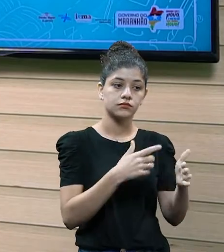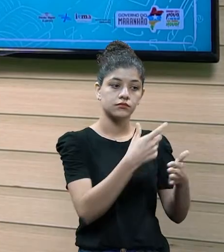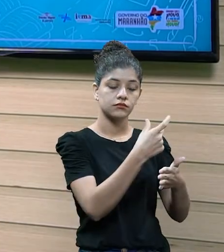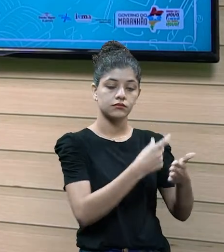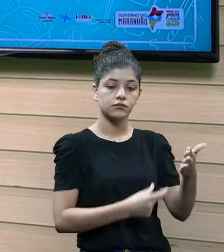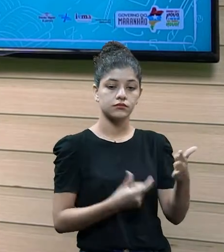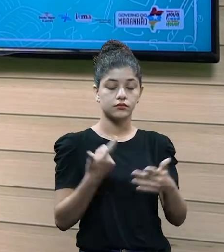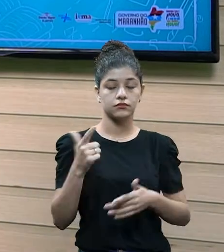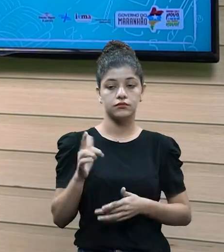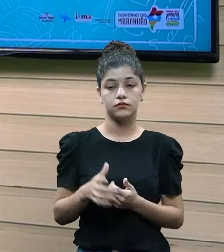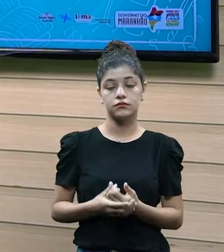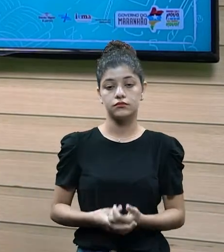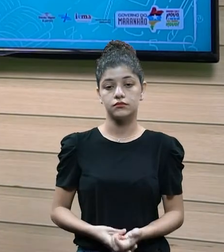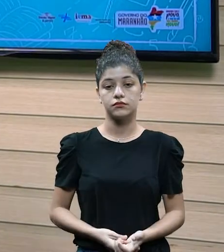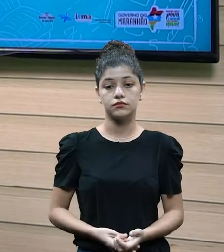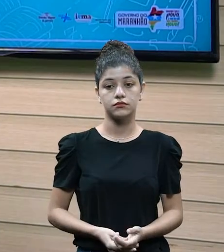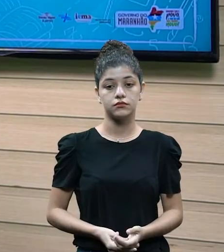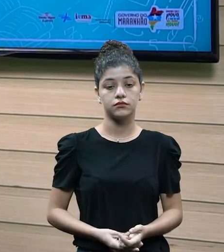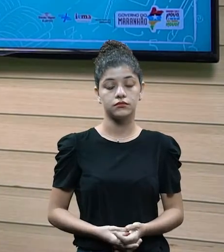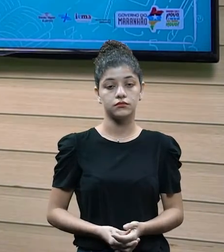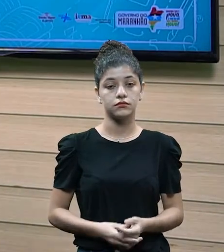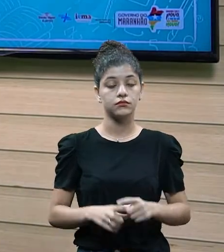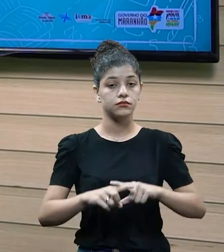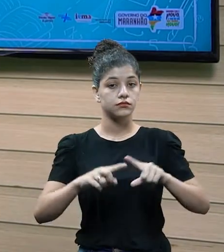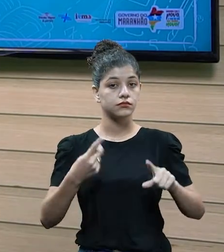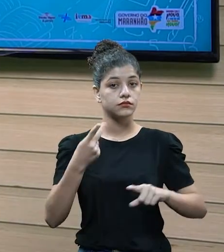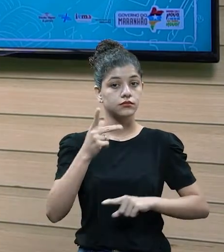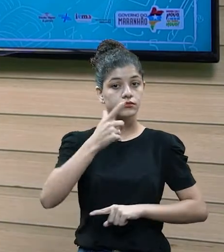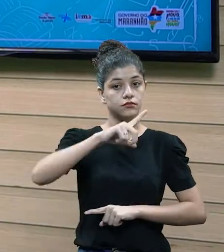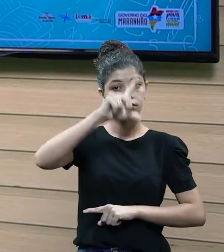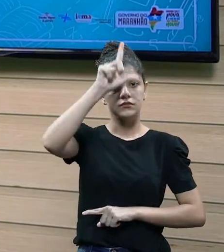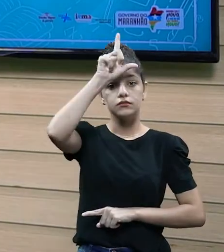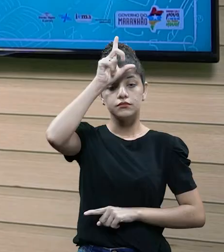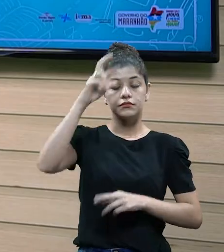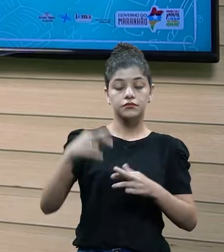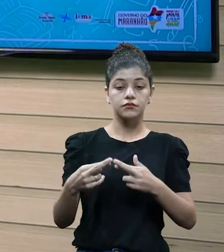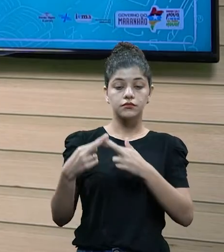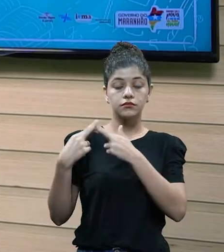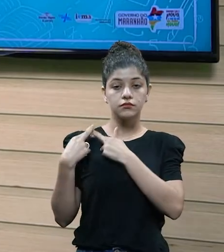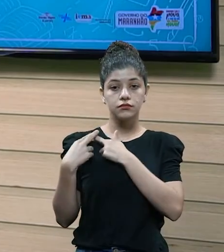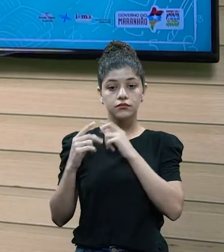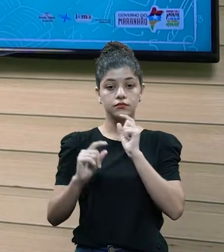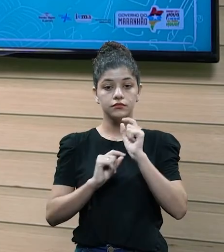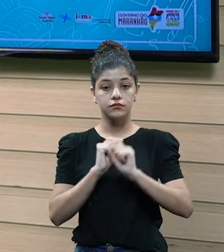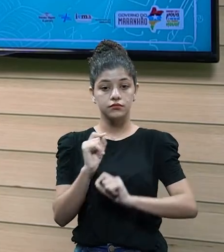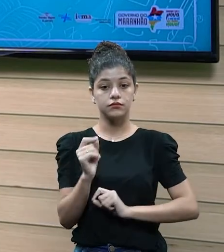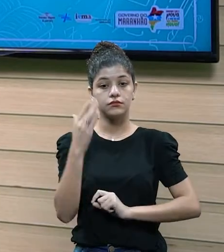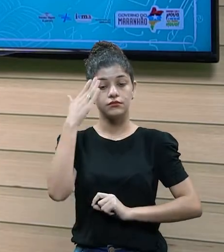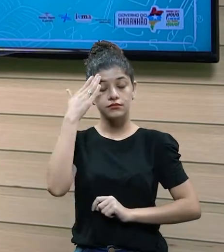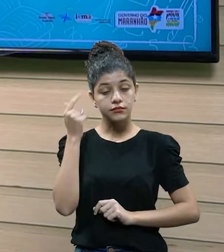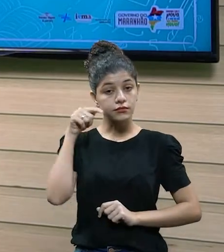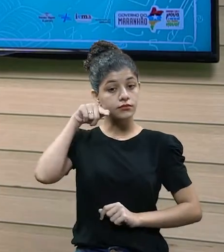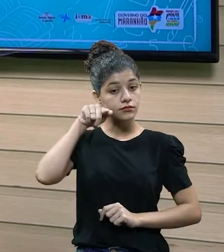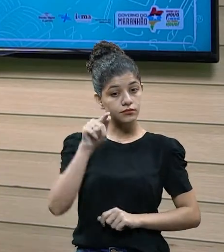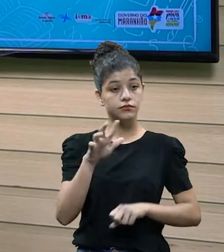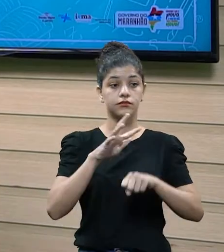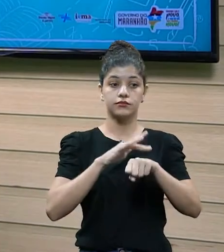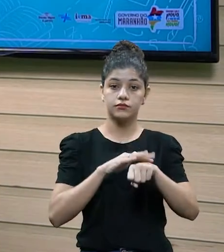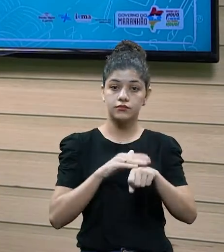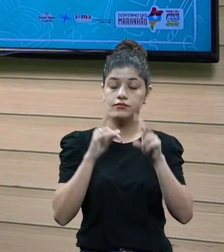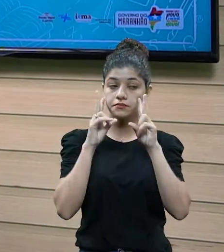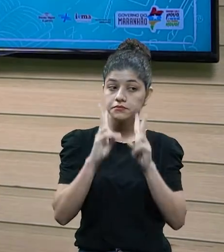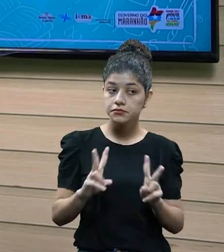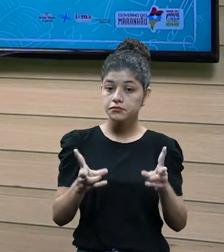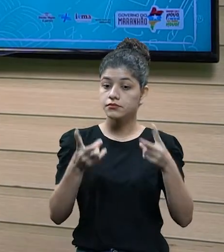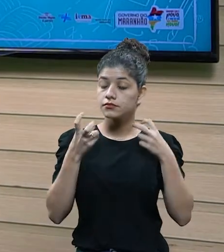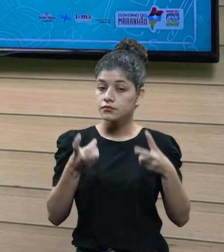teve esse documento. Mas o seu líder, o seu gestor, o responsável, em justificar, ele sabe que você está doente, ele viu o seu problema. E